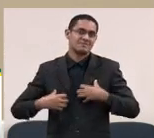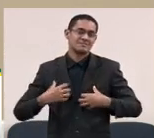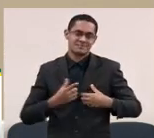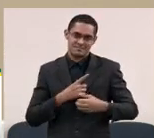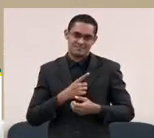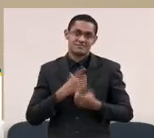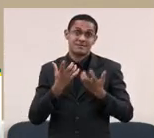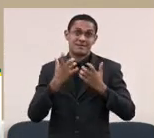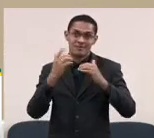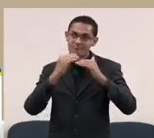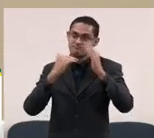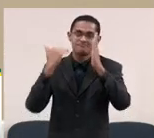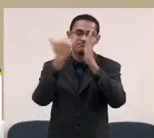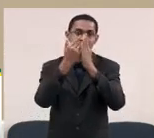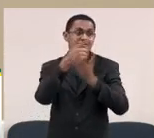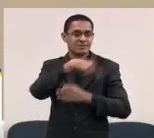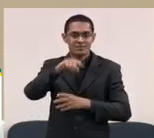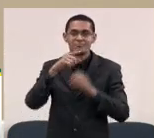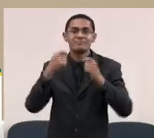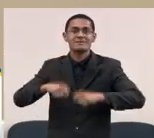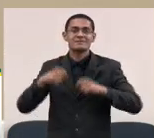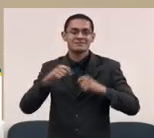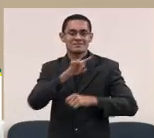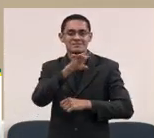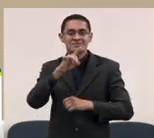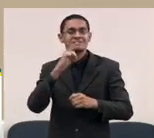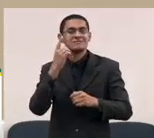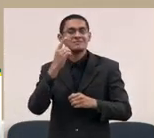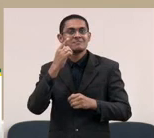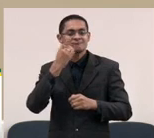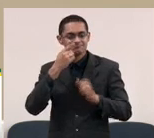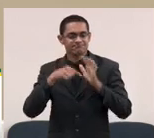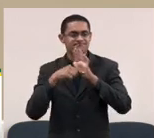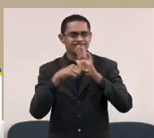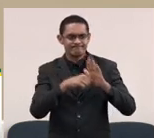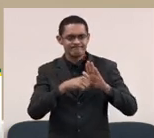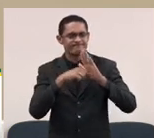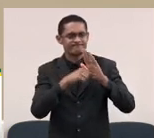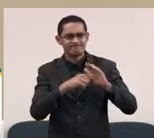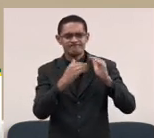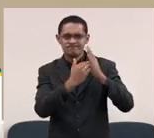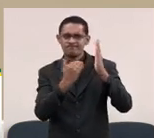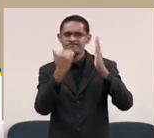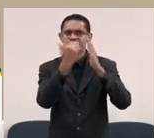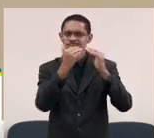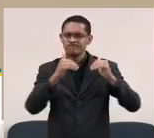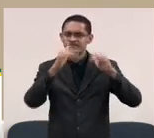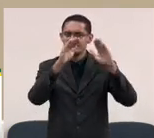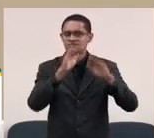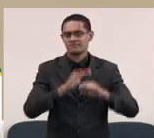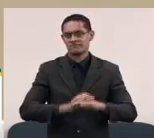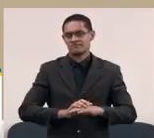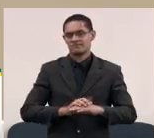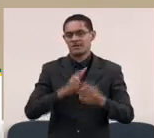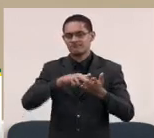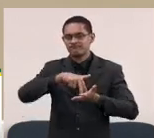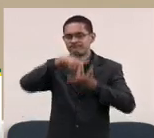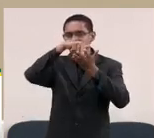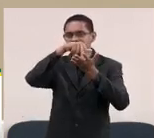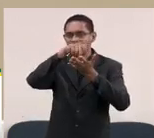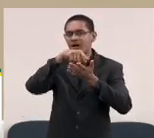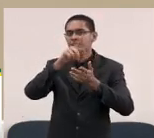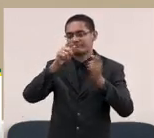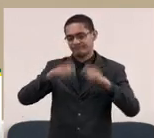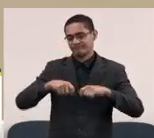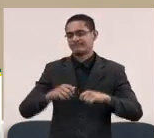que necessita do apoio de cada um de vocês para crescer, para se impor, para se tornar o gigante que ela tem o